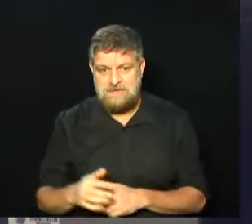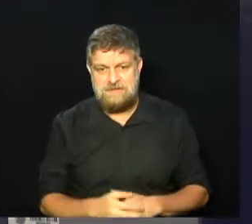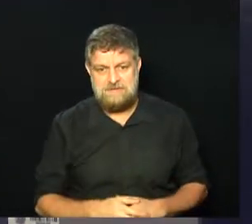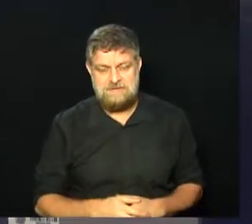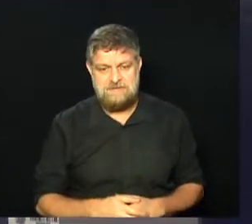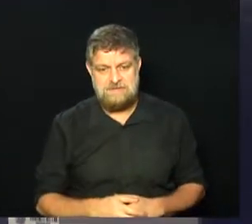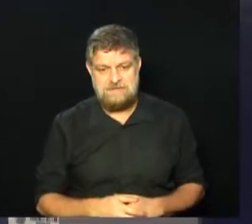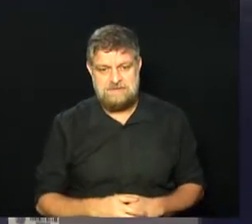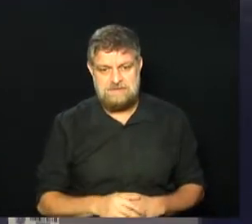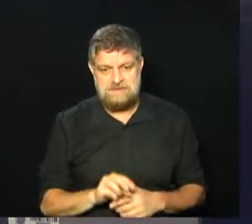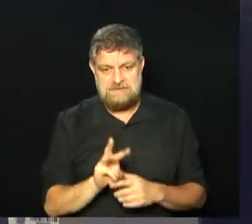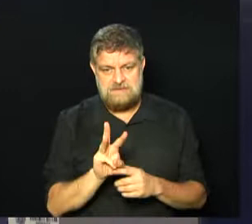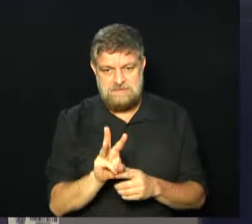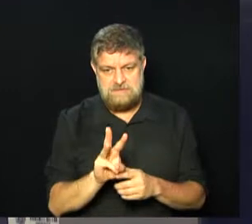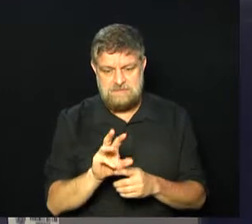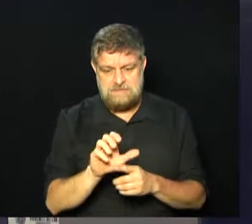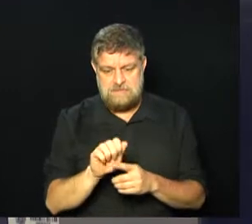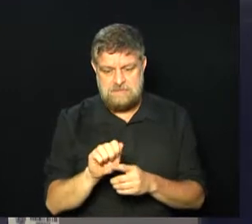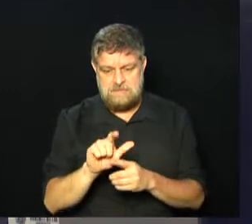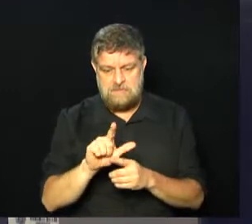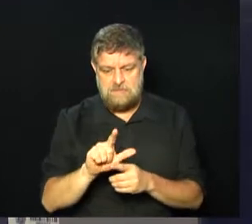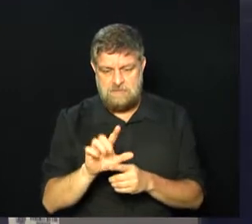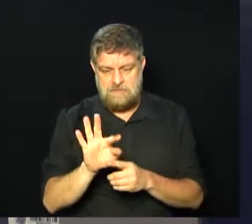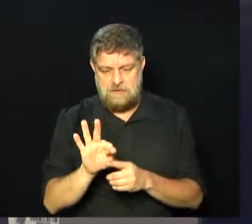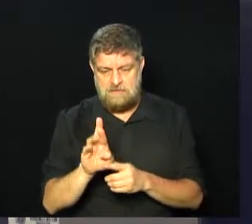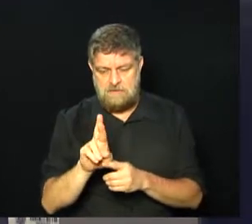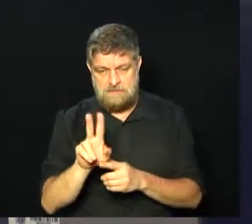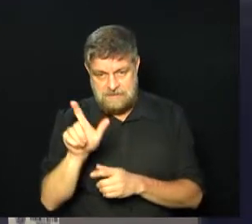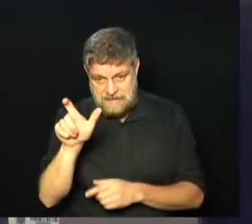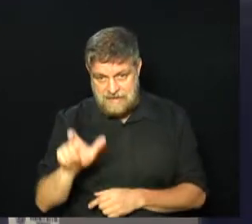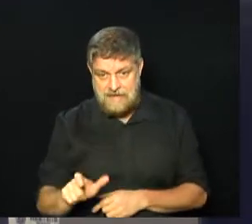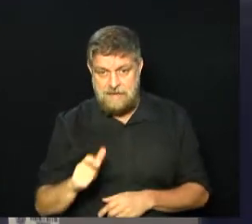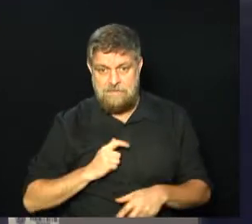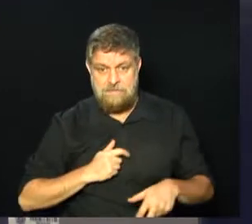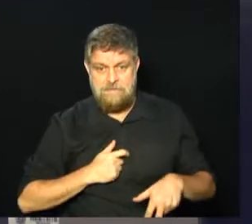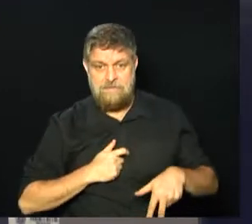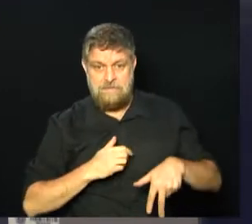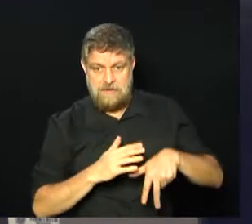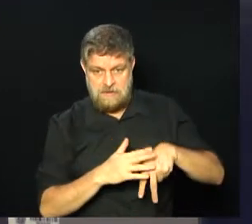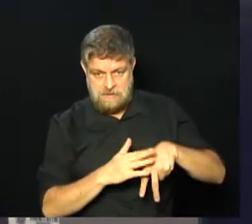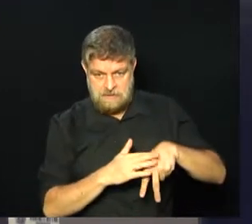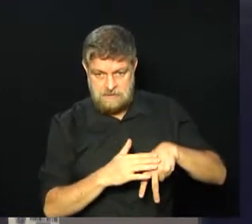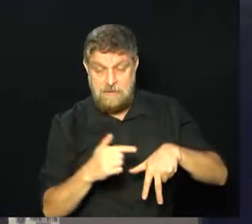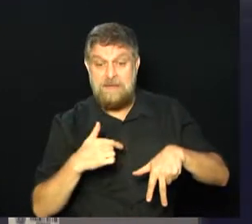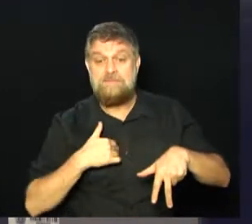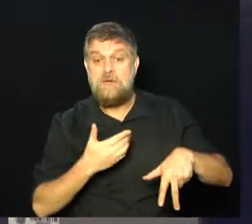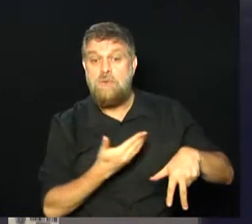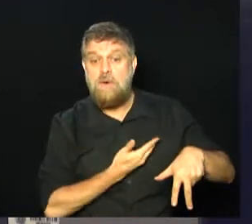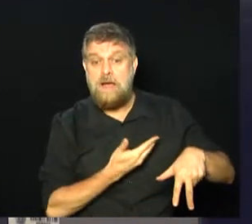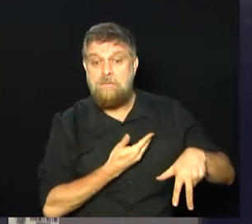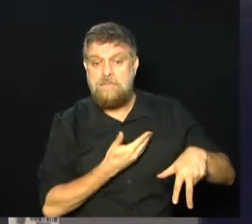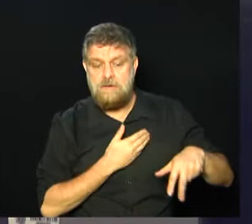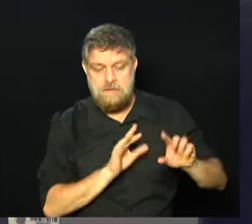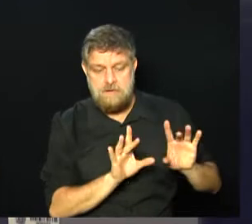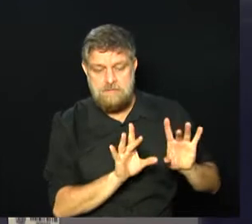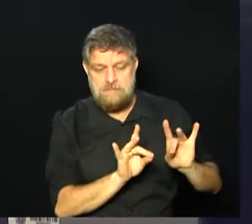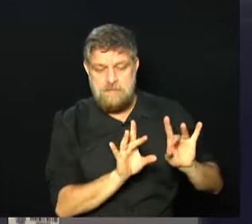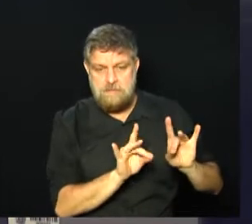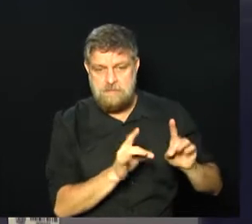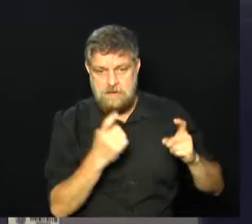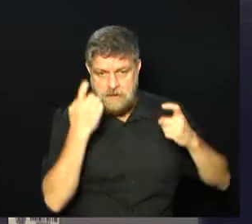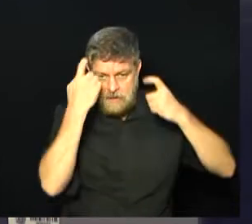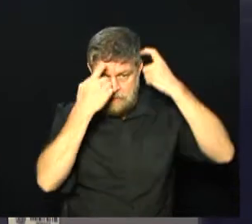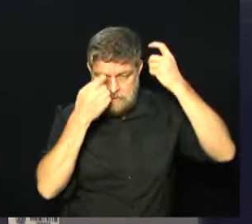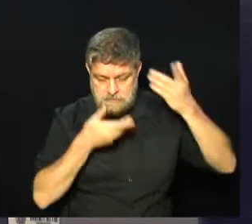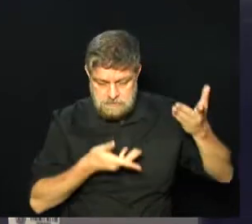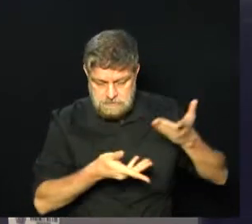o Walter Santana, que além de paciente é meu amigo mesmo. A gente compartilha as preocupações, compartilha o